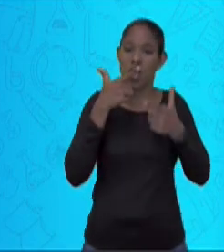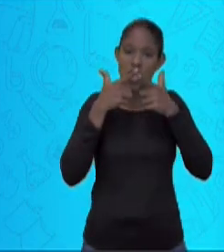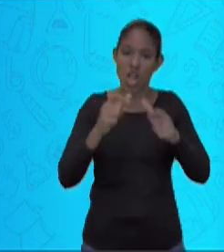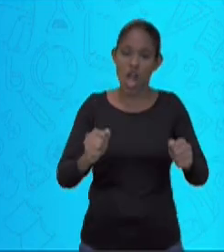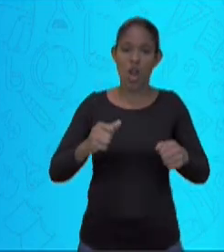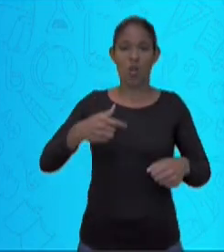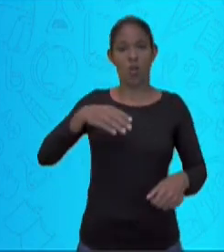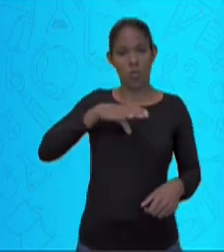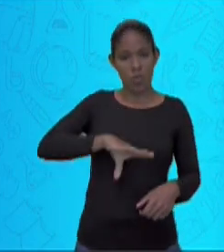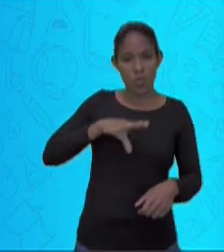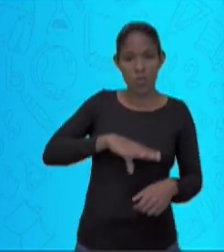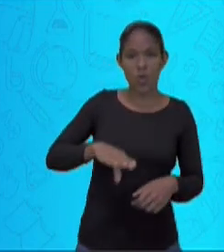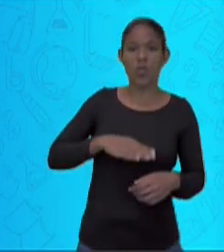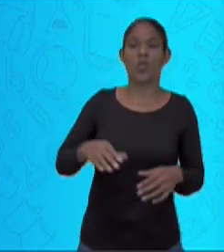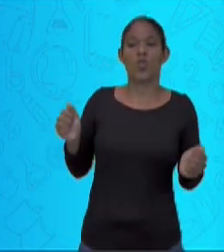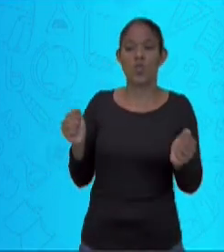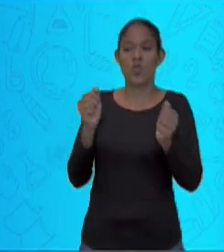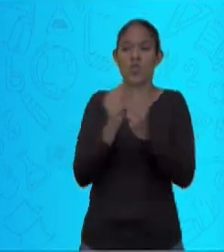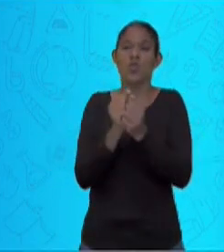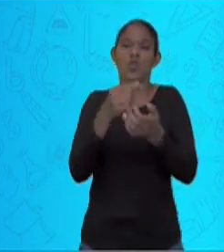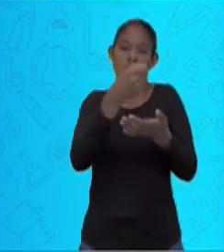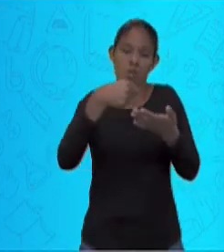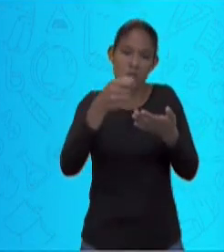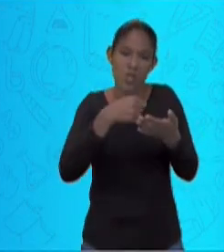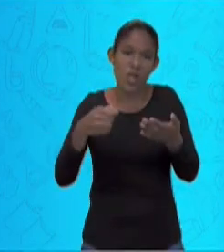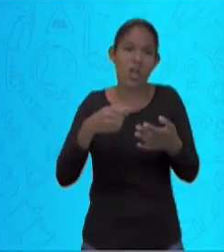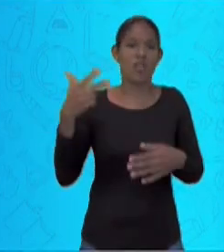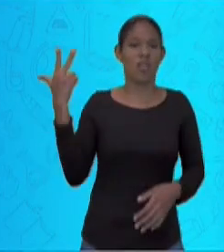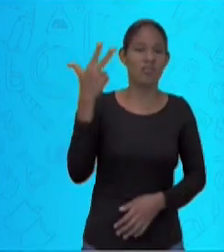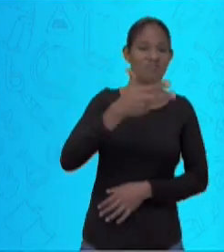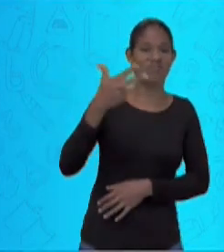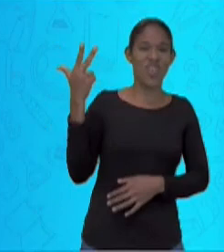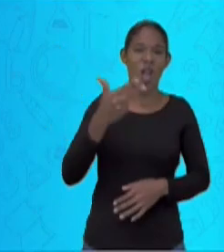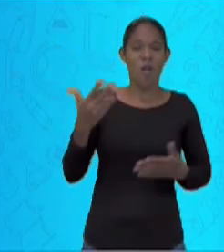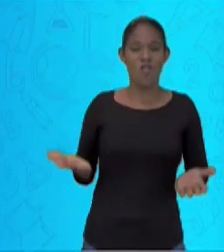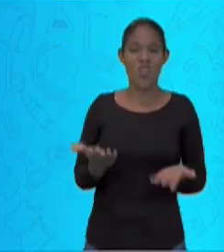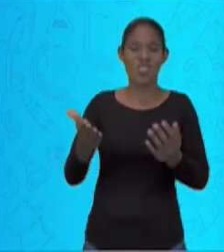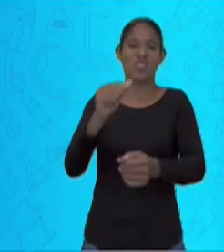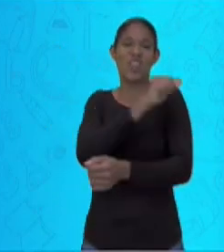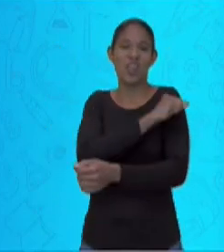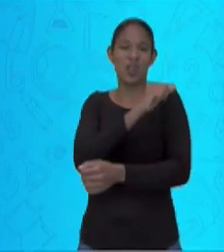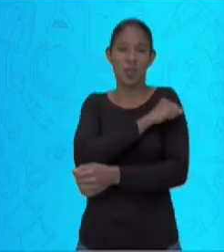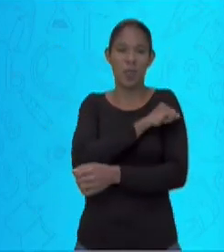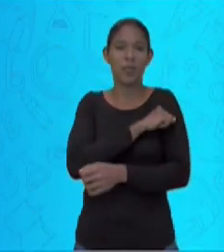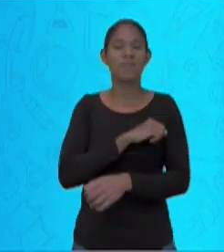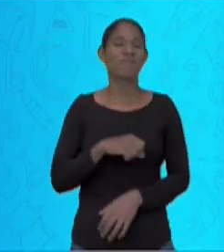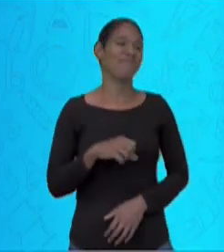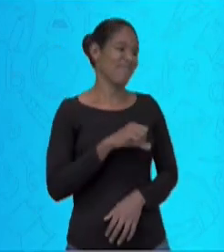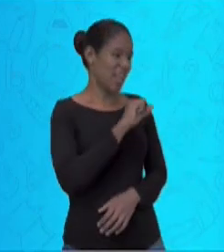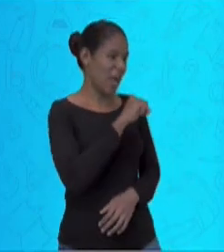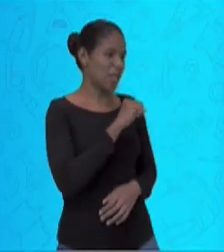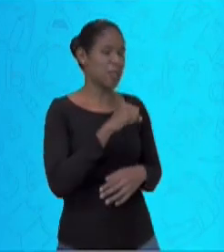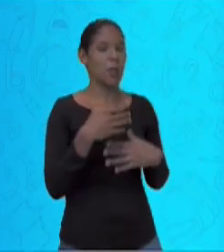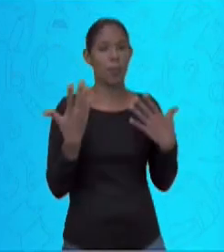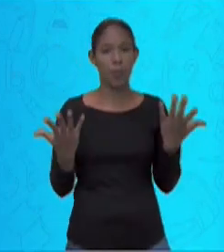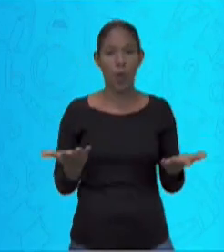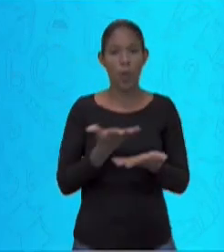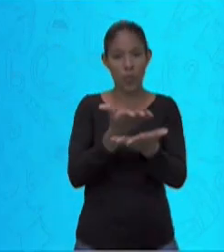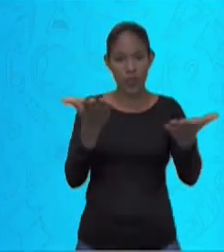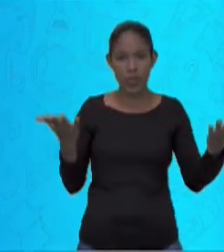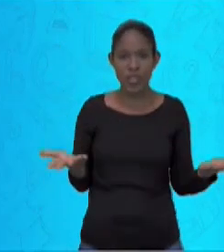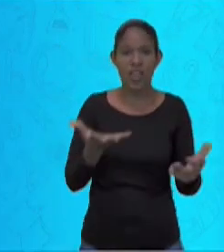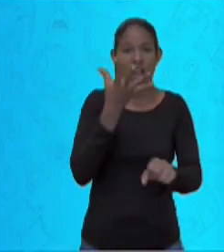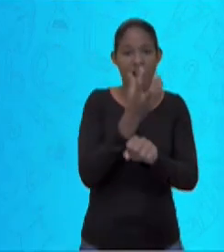construímos esse rap para incentivar os nossos alunos. Sim, e para acessar a nossa plataforma SMED GV, basta